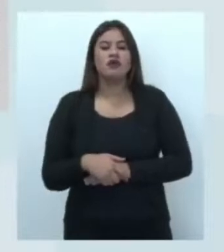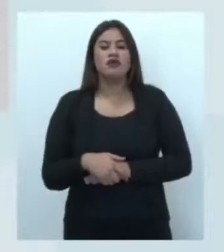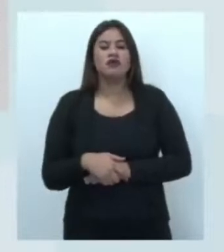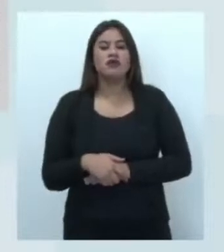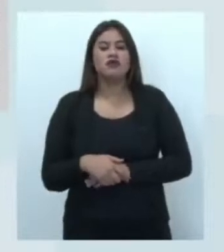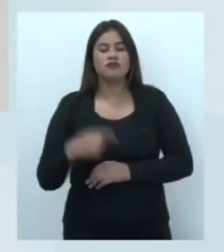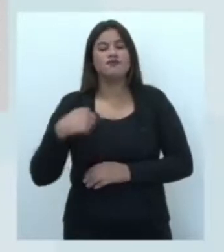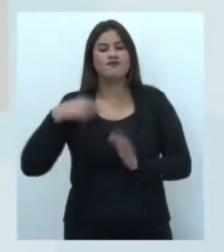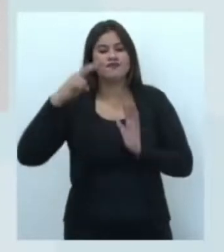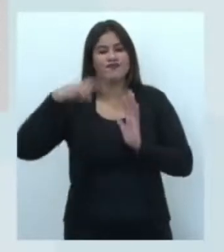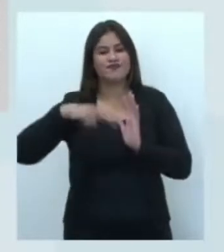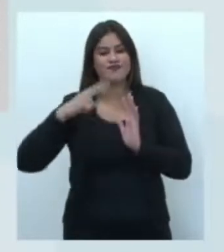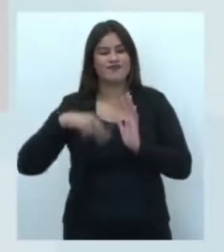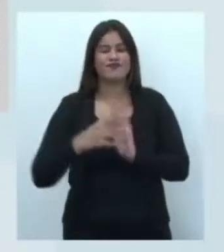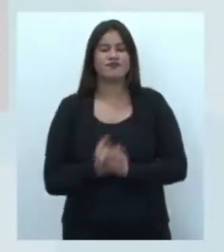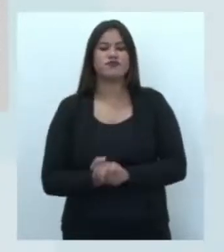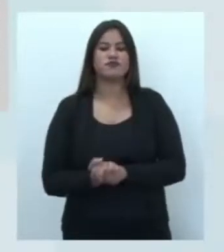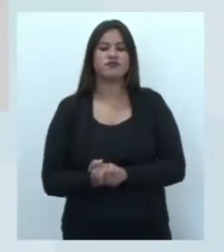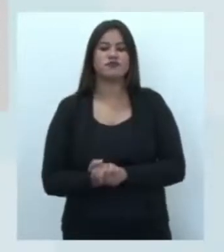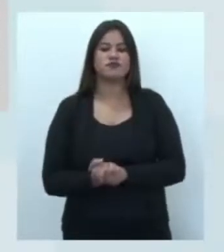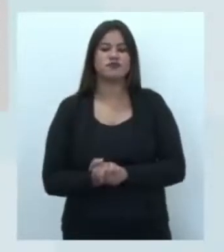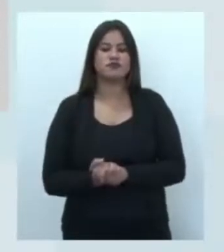acompanhem comigo na leitura.